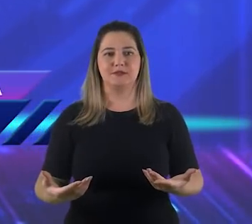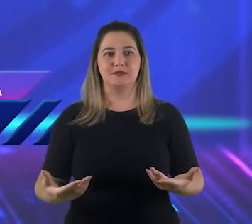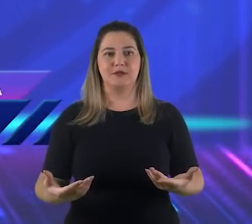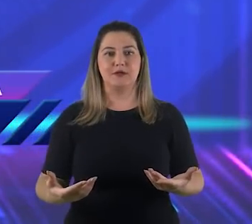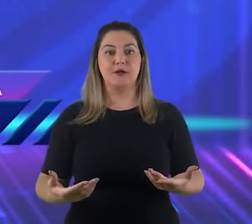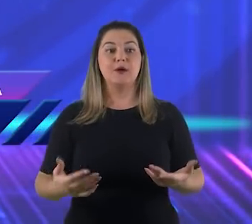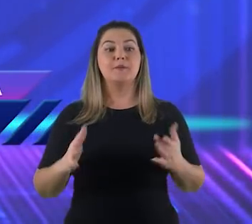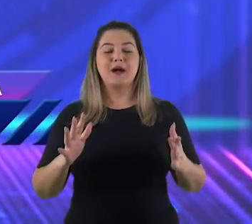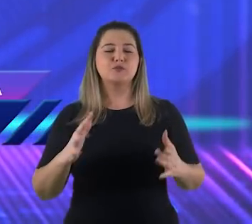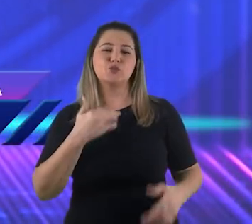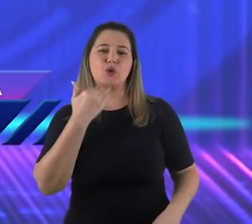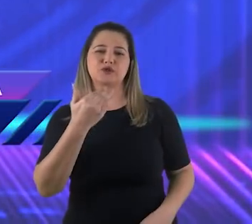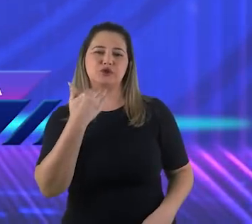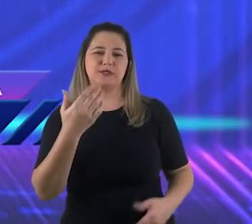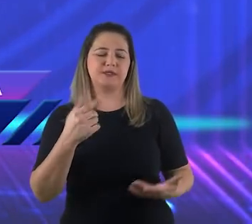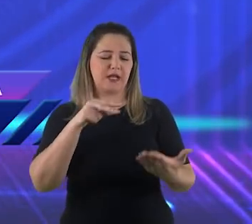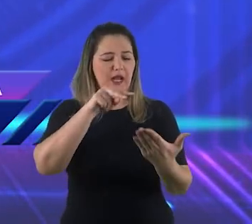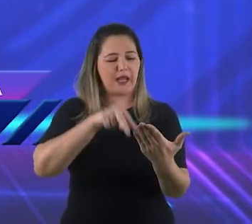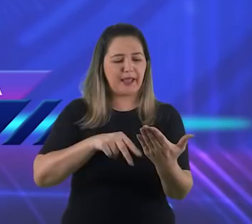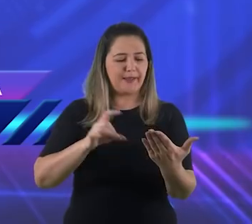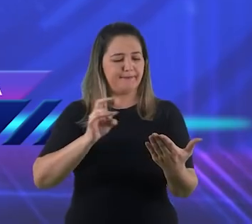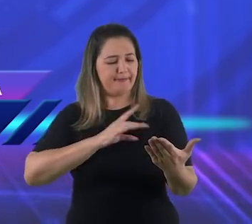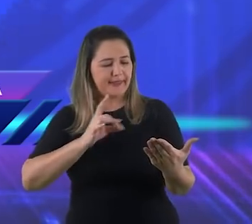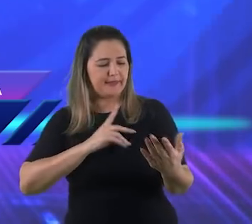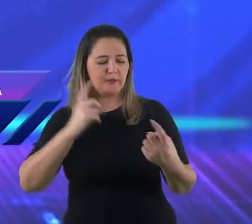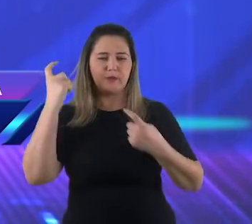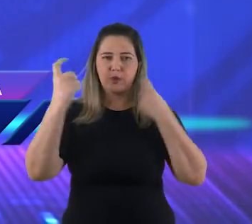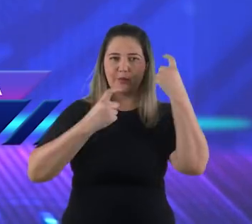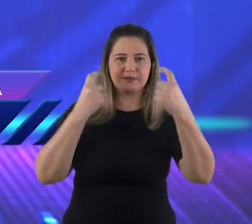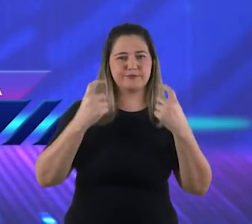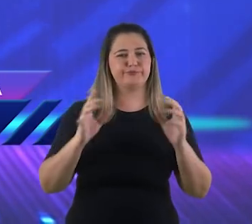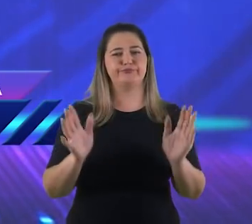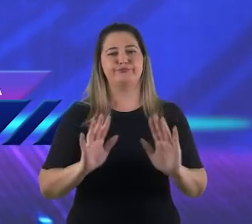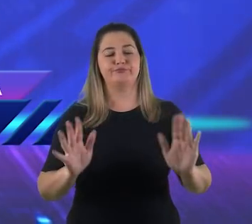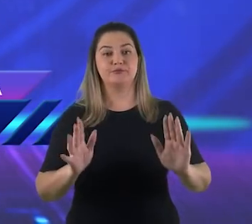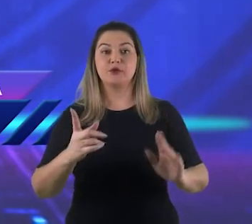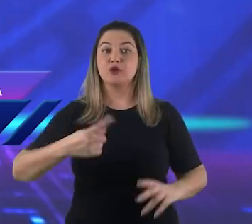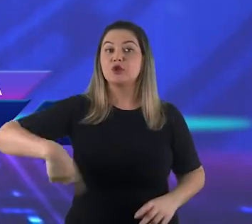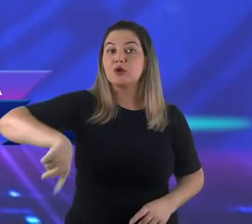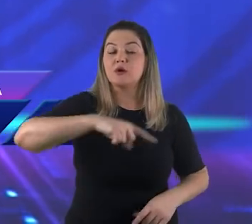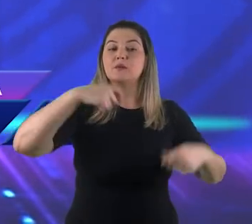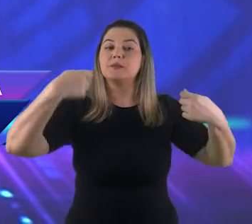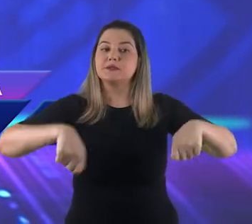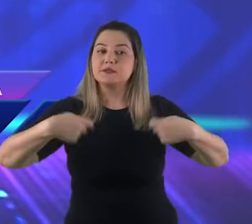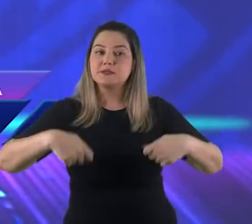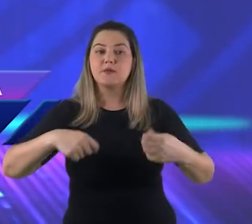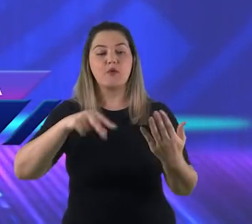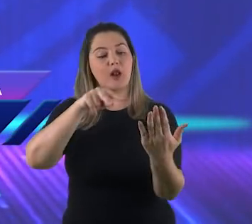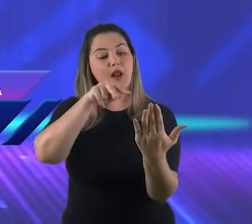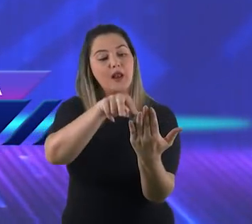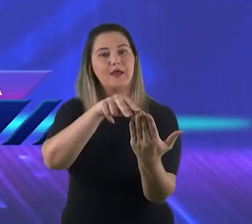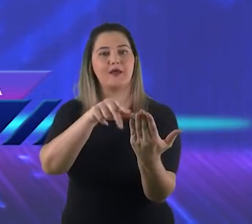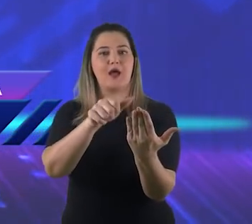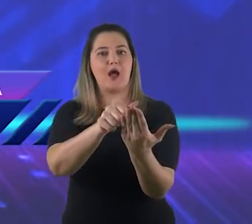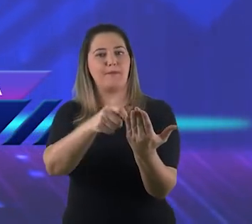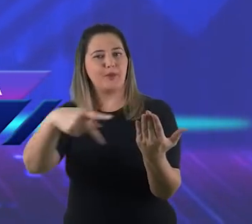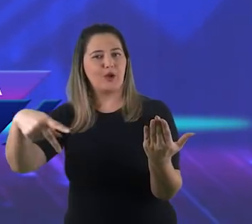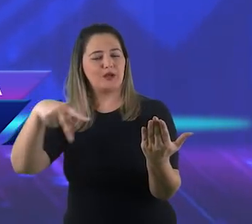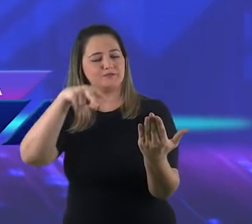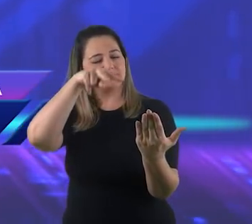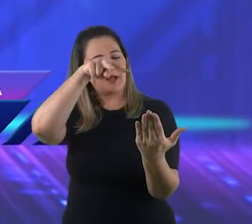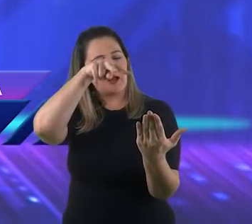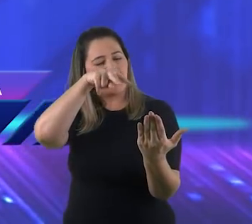que preocupação e medo com tudo aquilo que o Apocalipse fala, o que nós precisamos é olhar para este livro